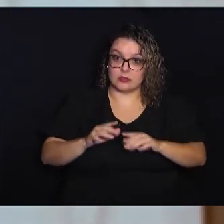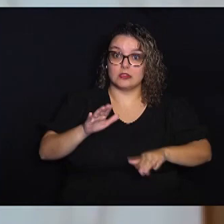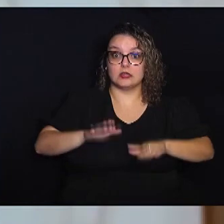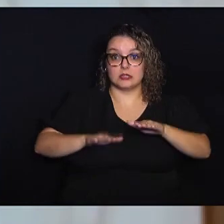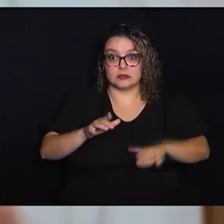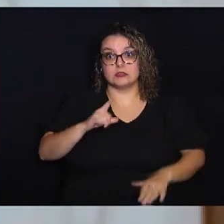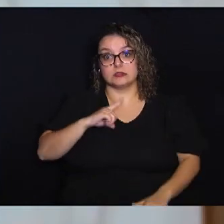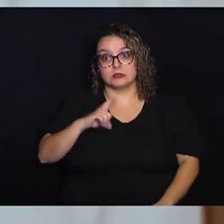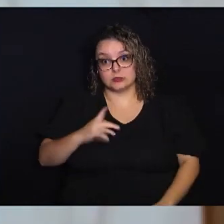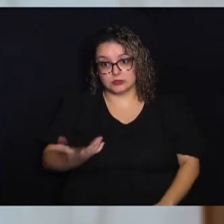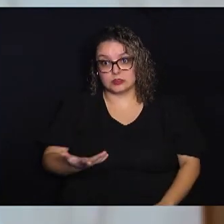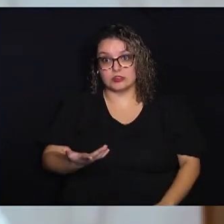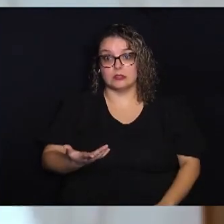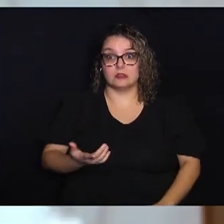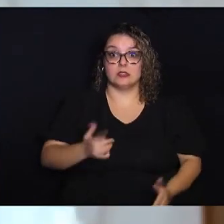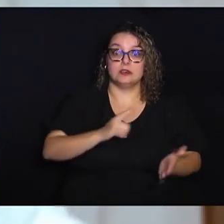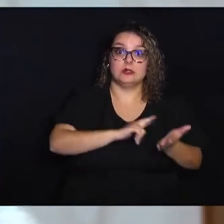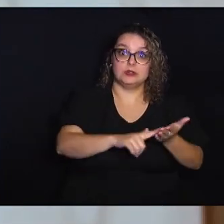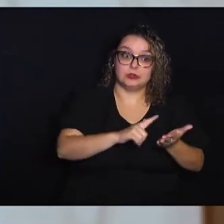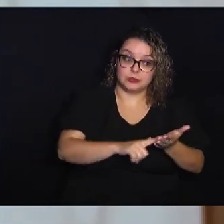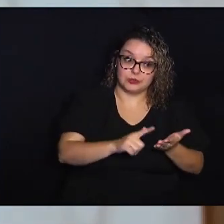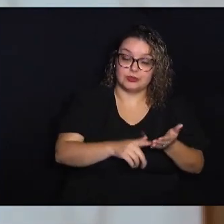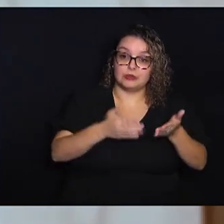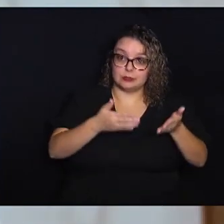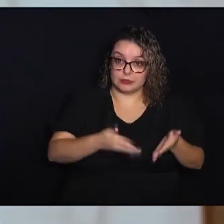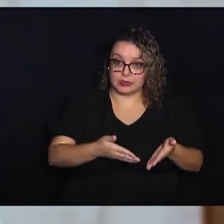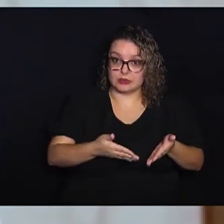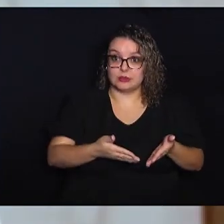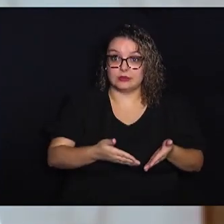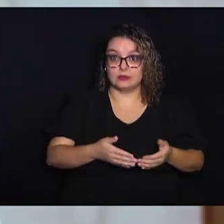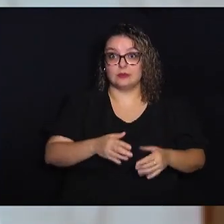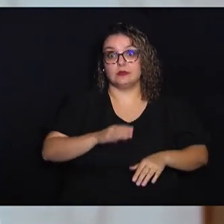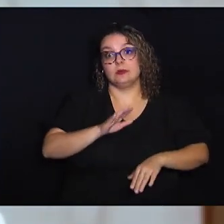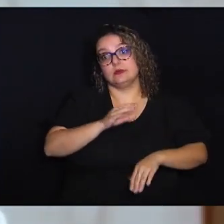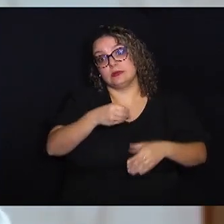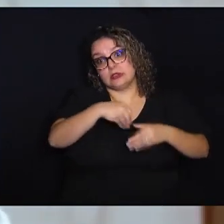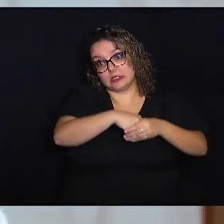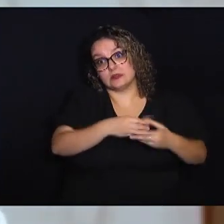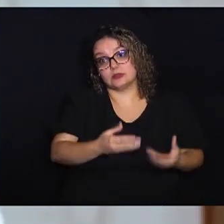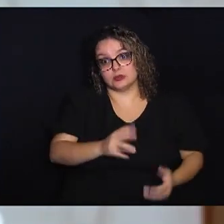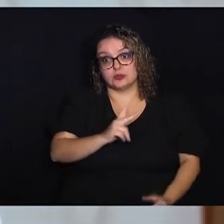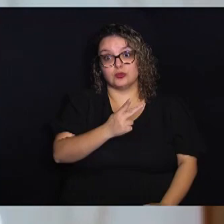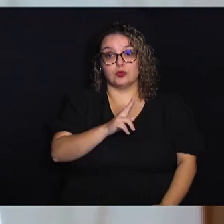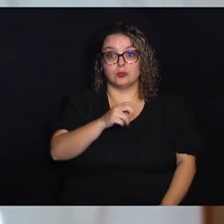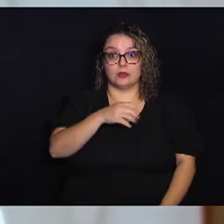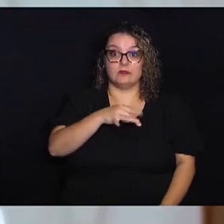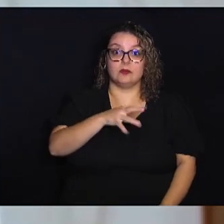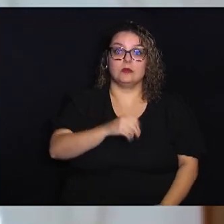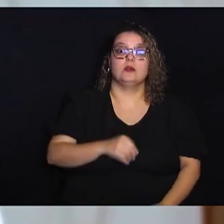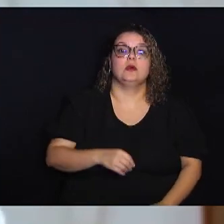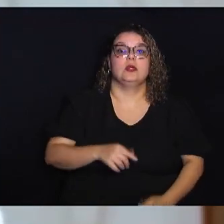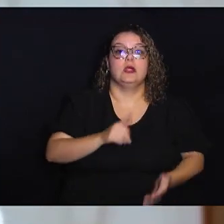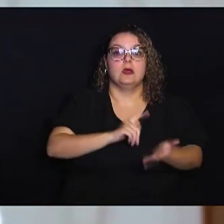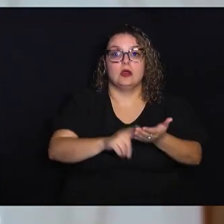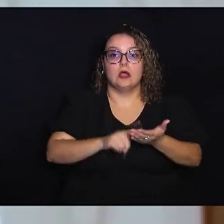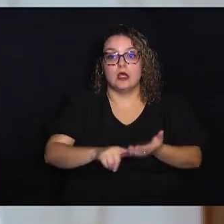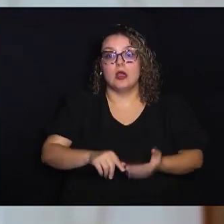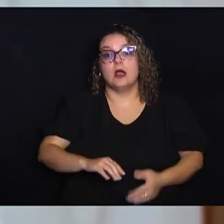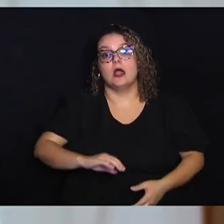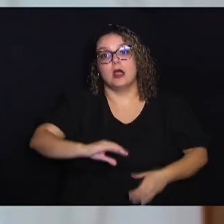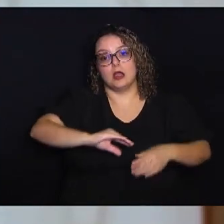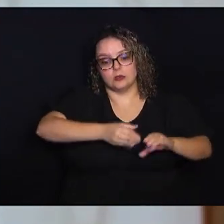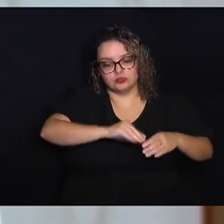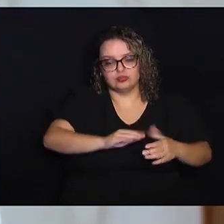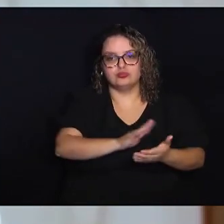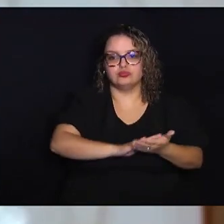tinha questões de higiene, limpeza, que fica dentro desse dispositivo. Então, limpar com água e sabão e por aí